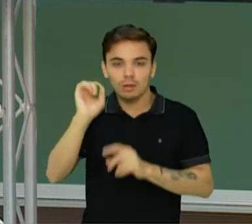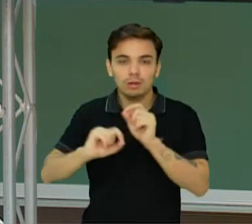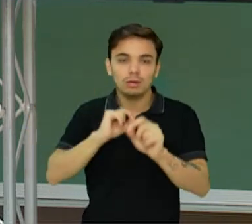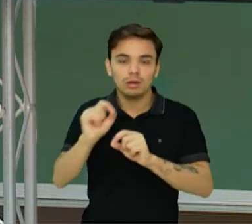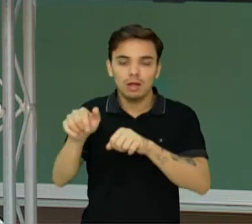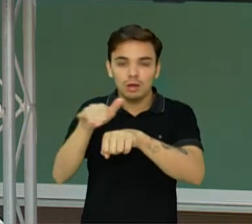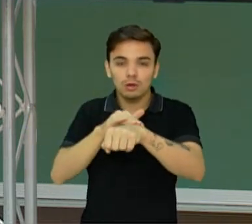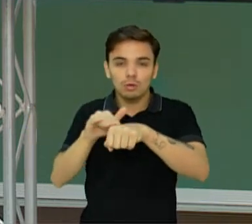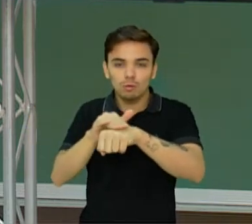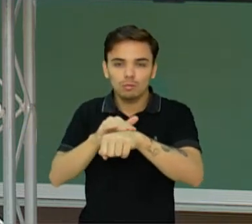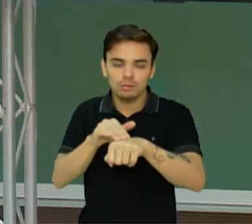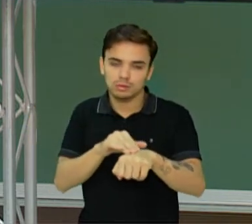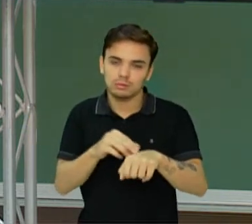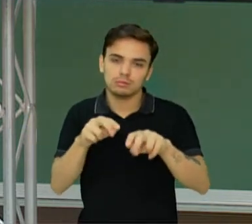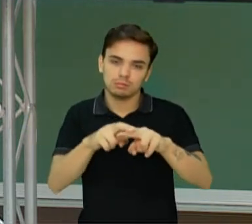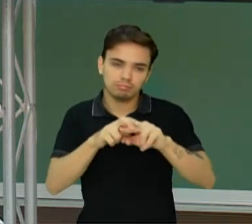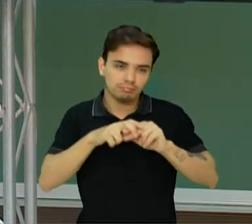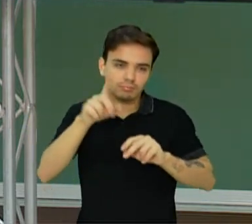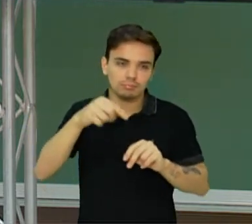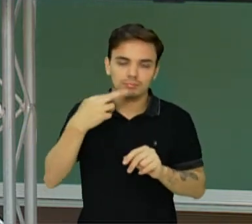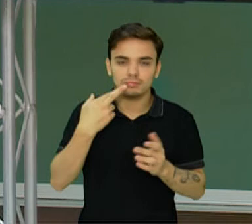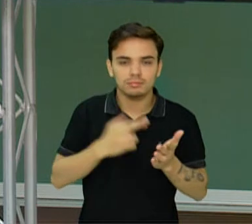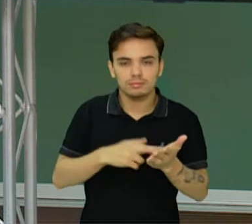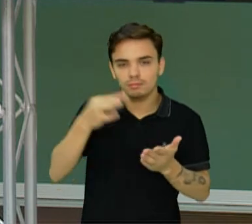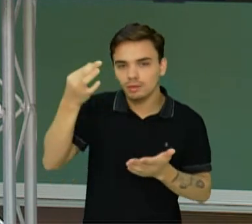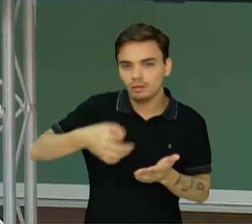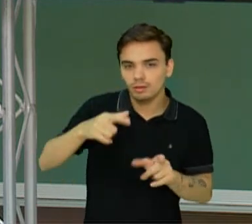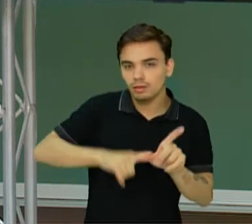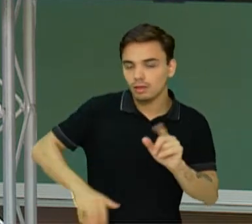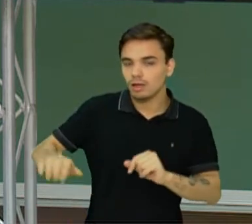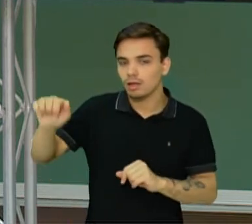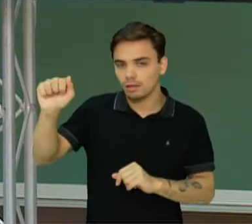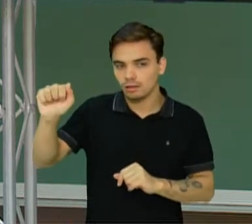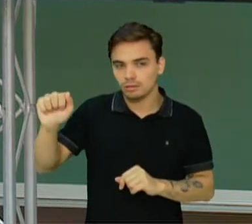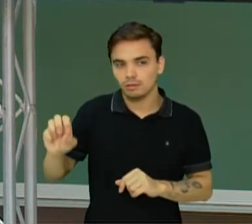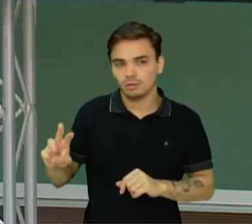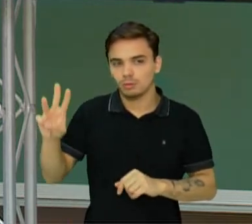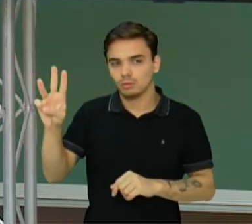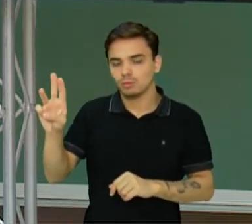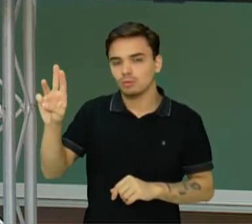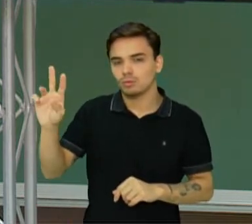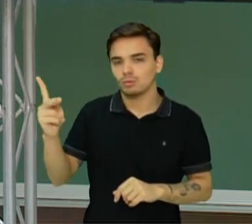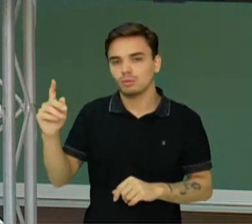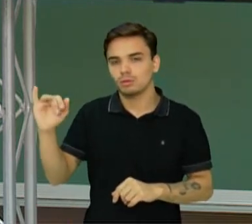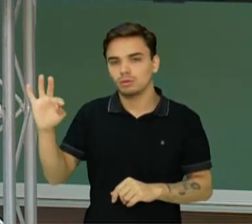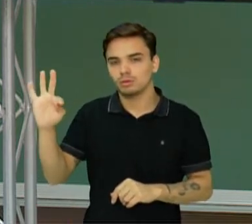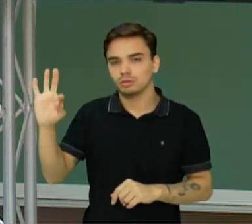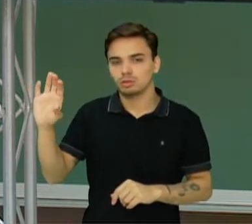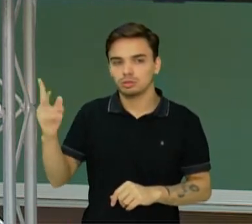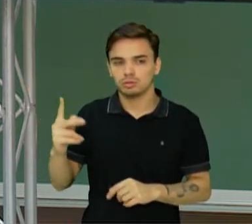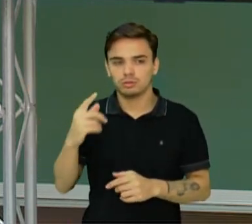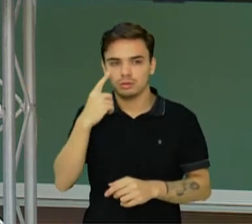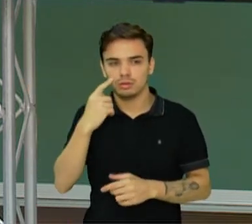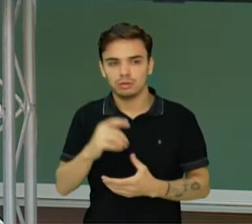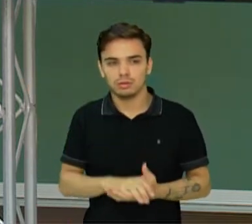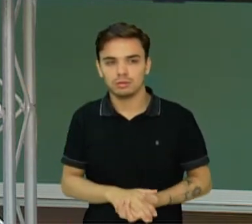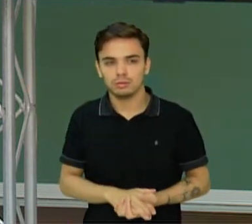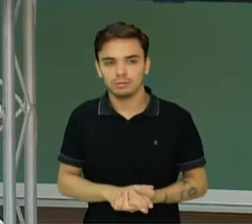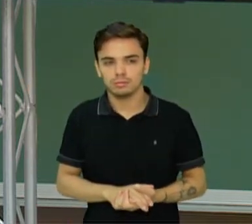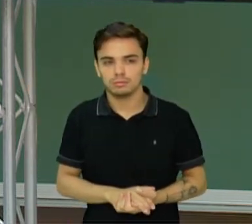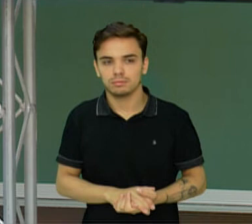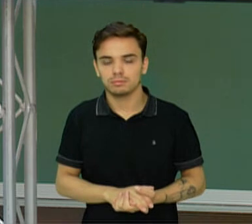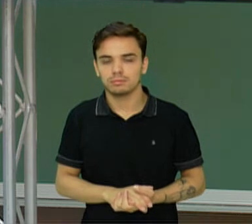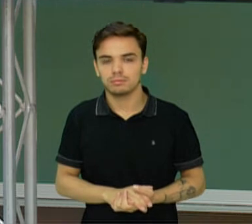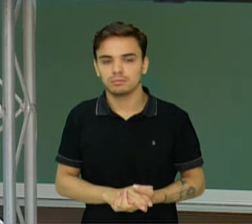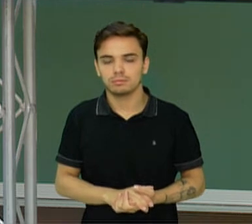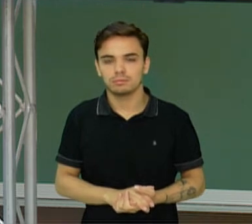a conversa. Portanto, a resposta correta seria a letra A, which, porque o who a gente usa para se referir a pessoas.